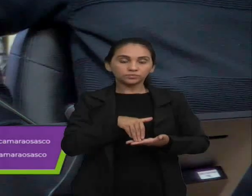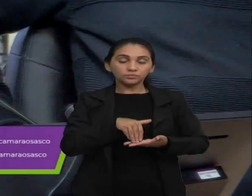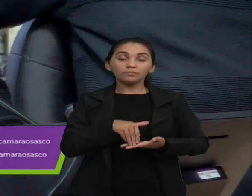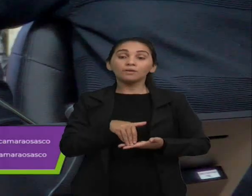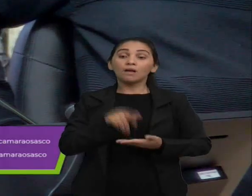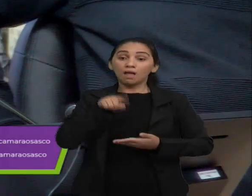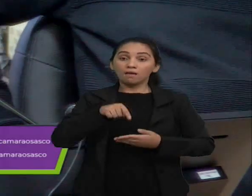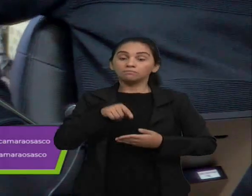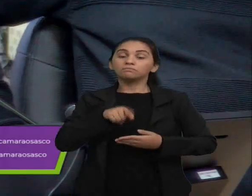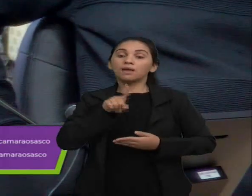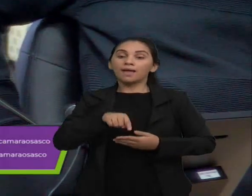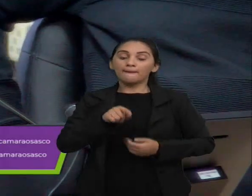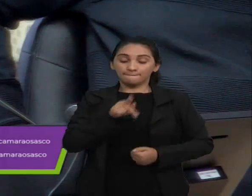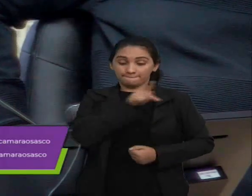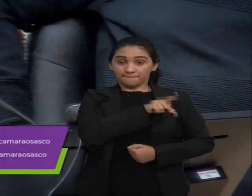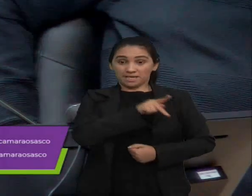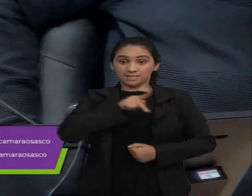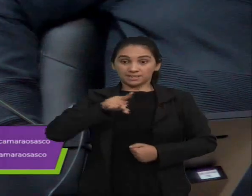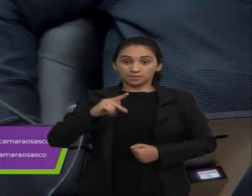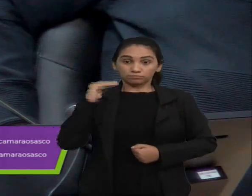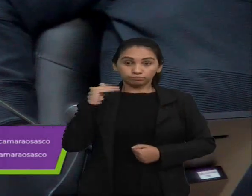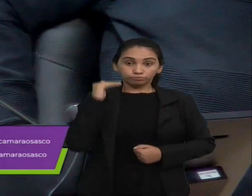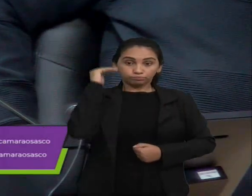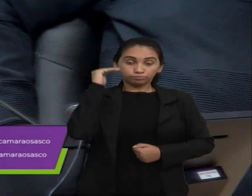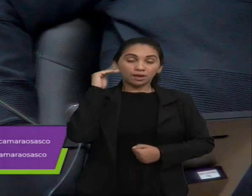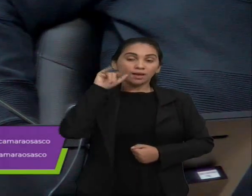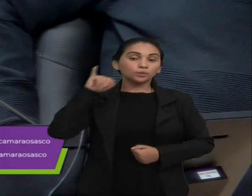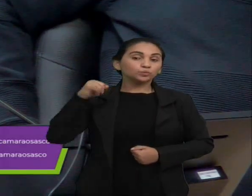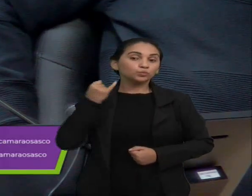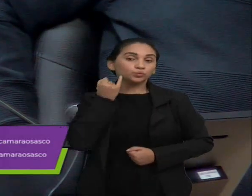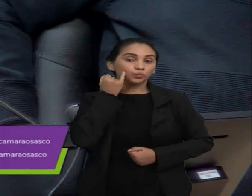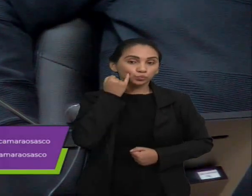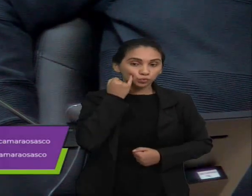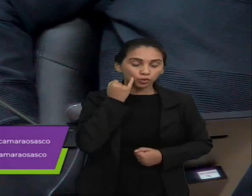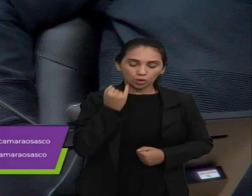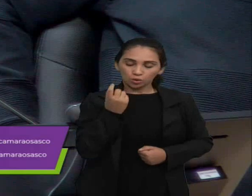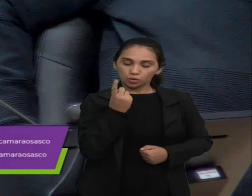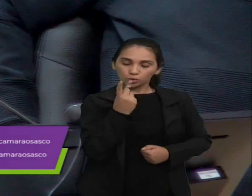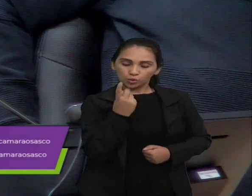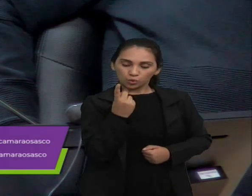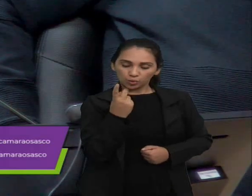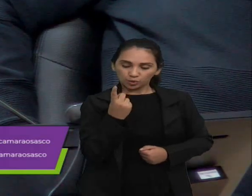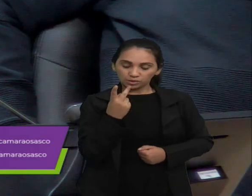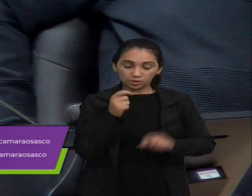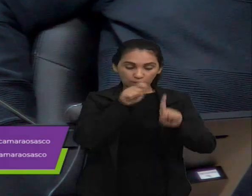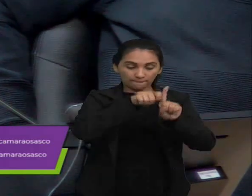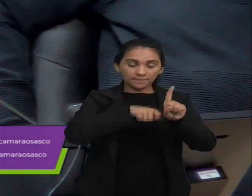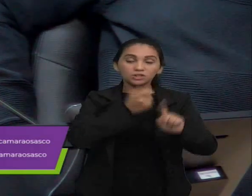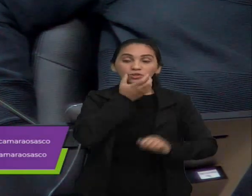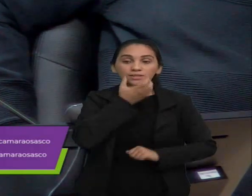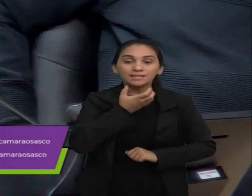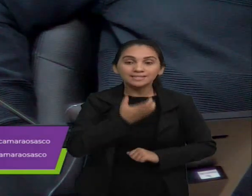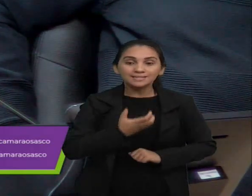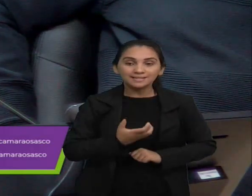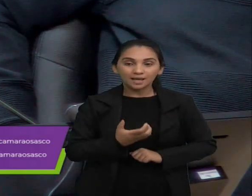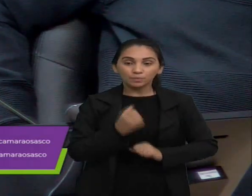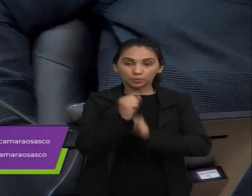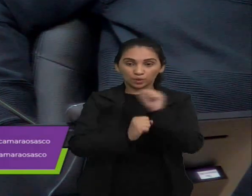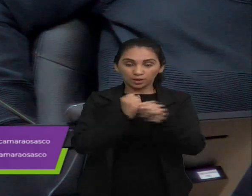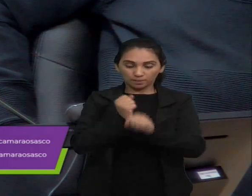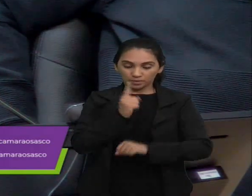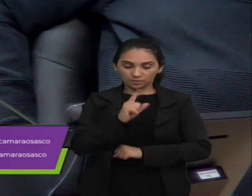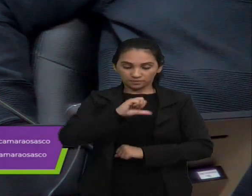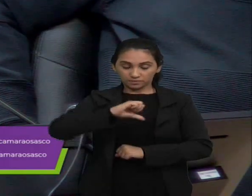presidenta, com fundamento na resolução número 12, de 12 de dezembro de 1994, a vereadora Juliana Gomes